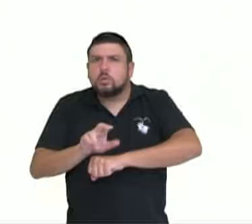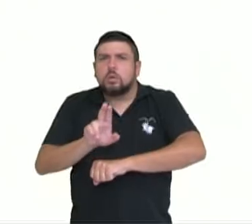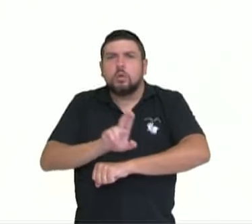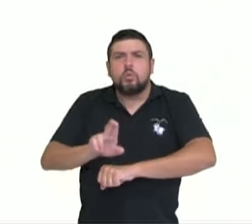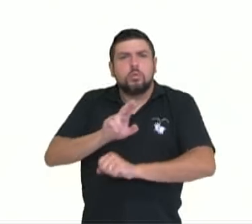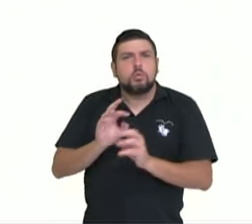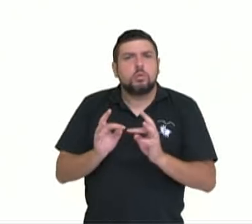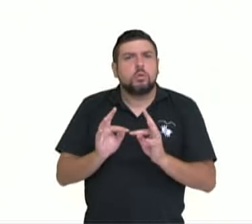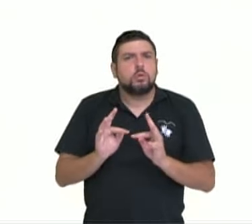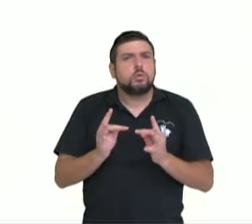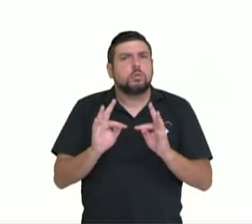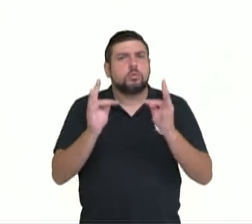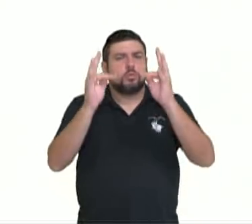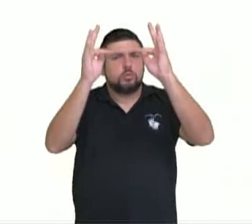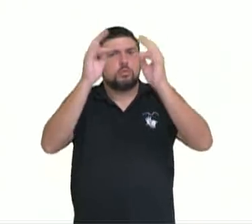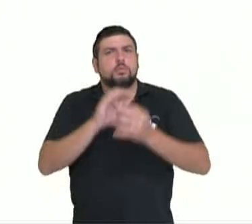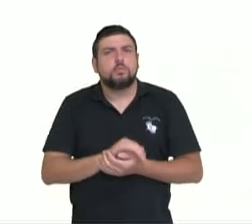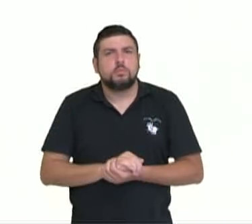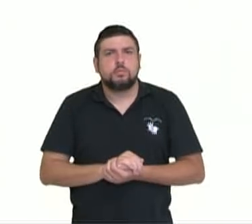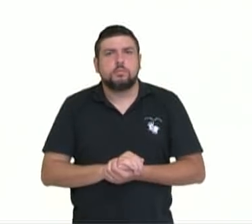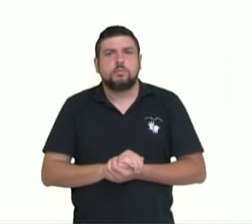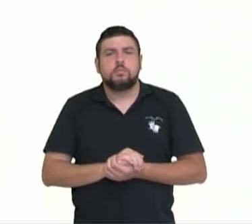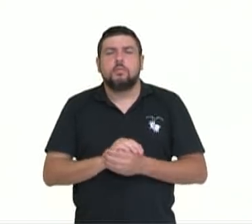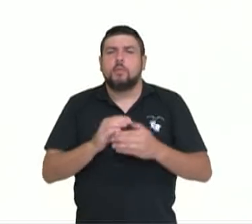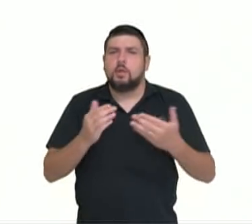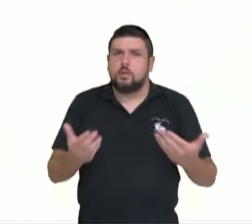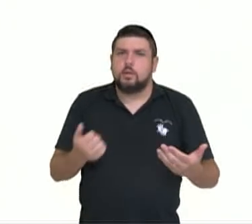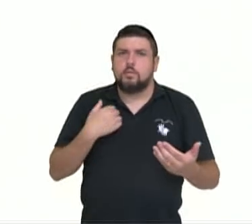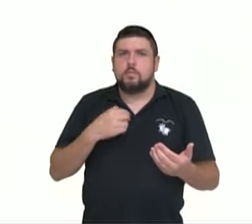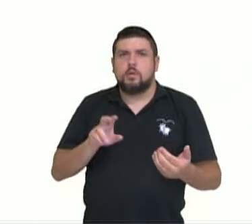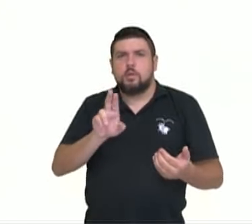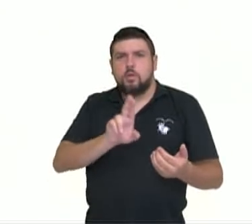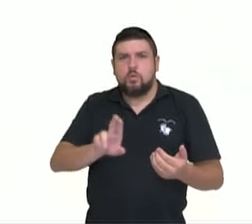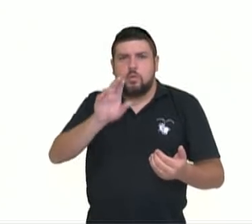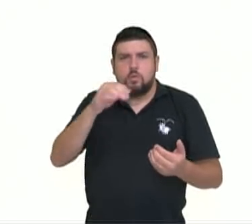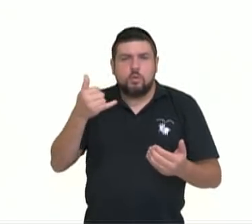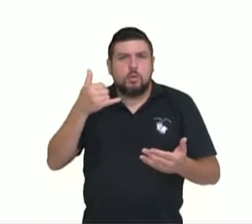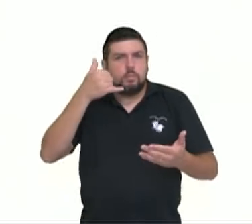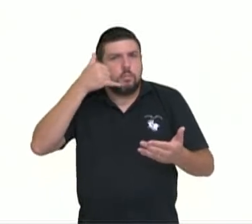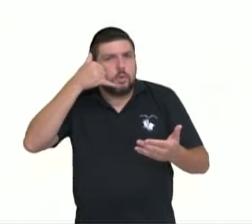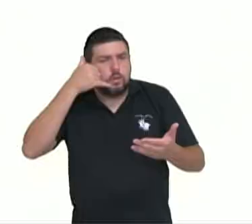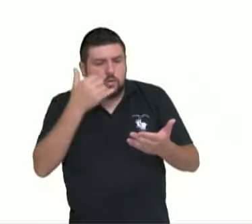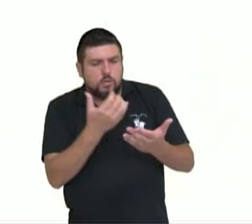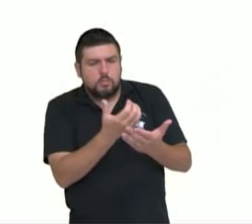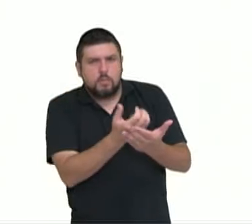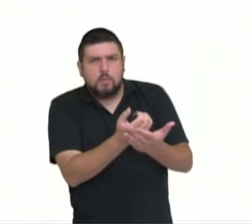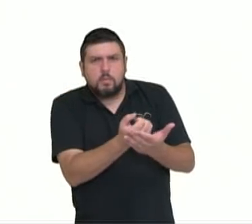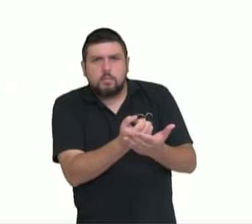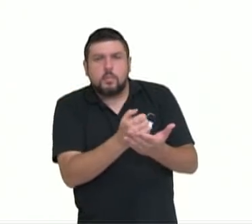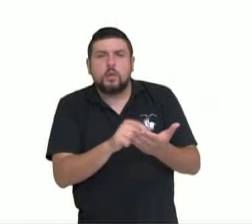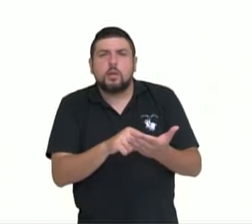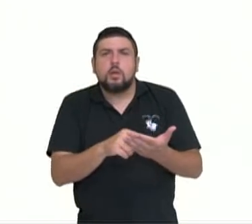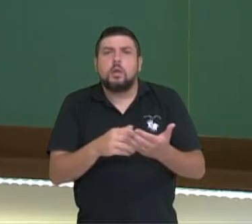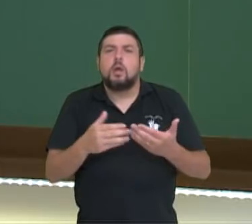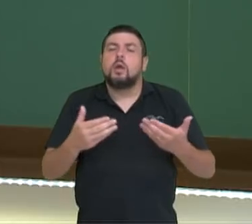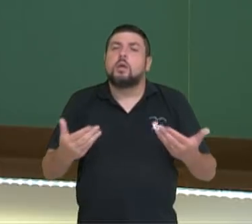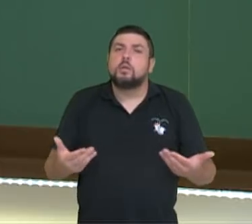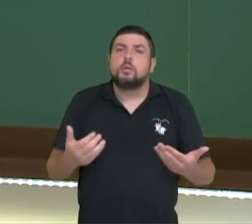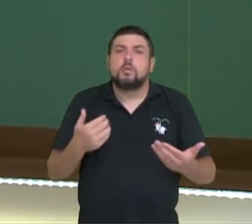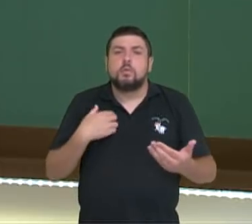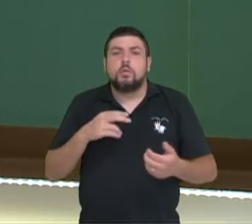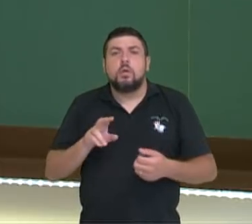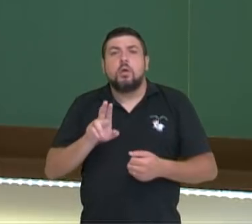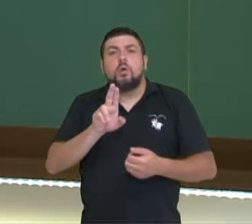o smartphone, fazer esse uso na escola, esse uso não pode ser